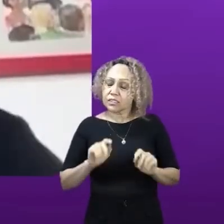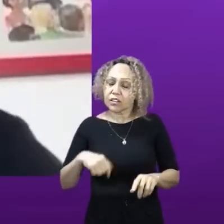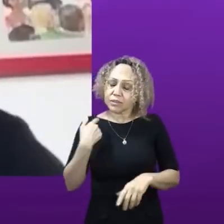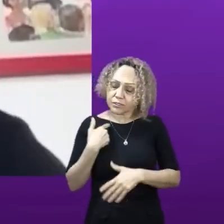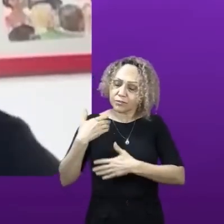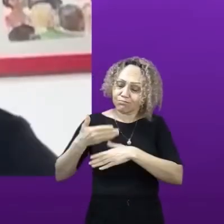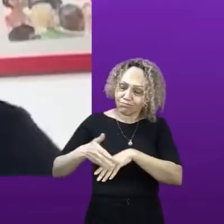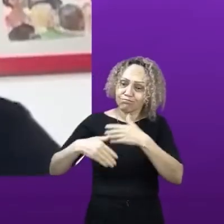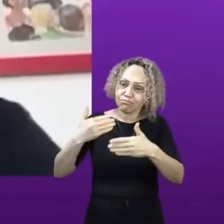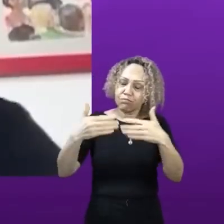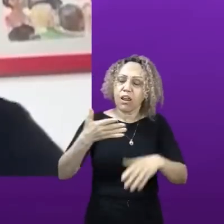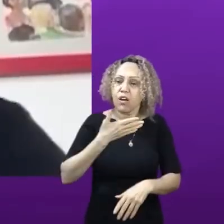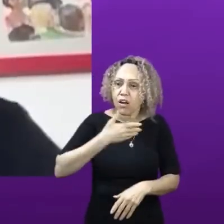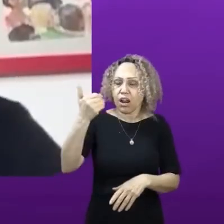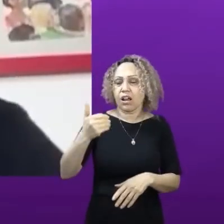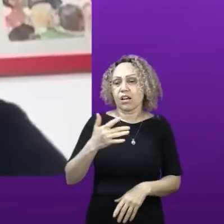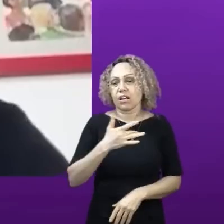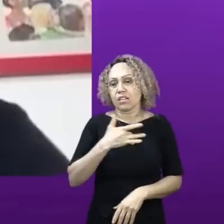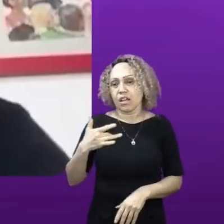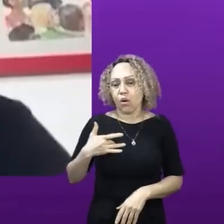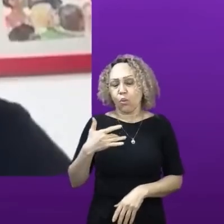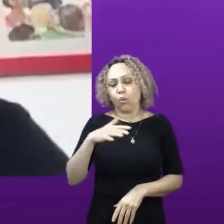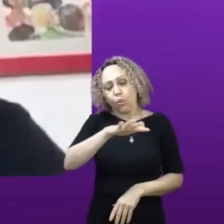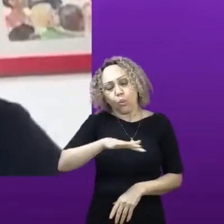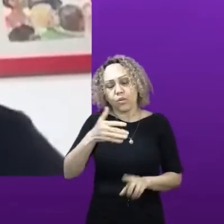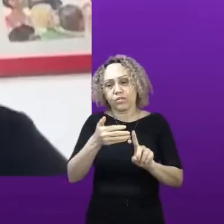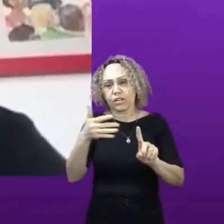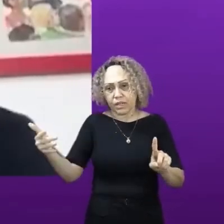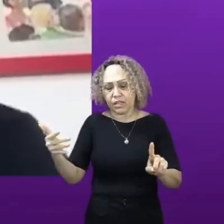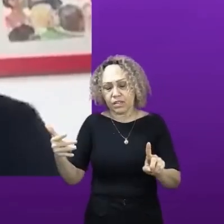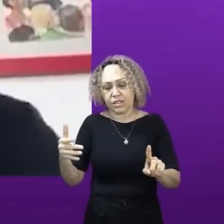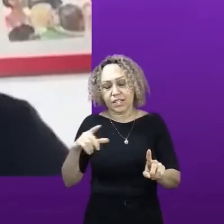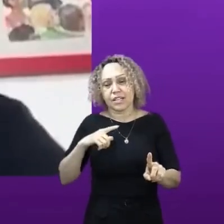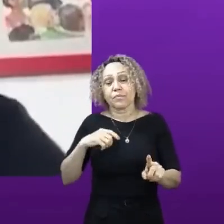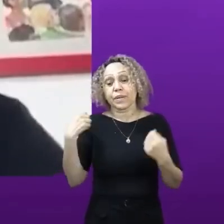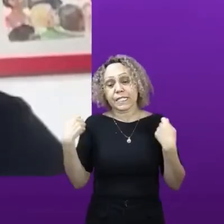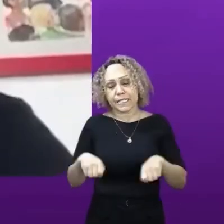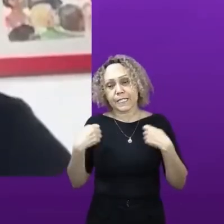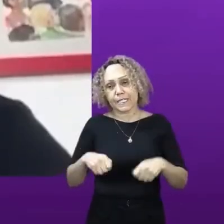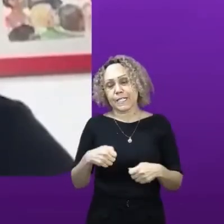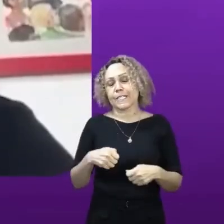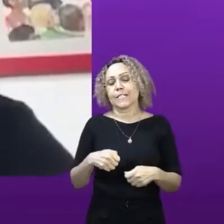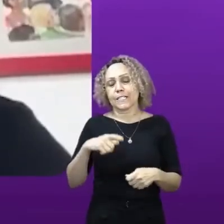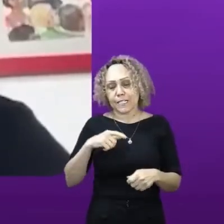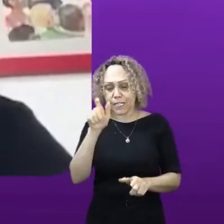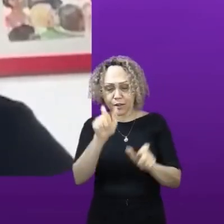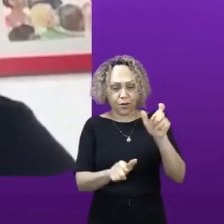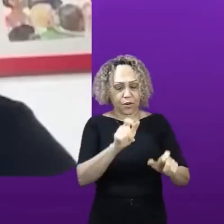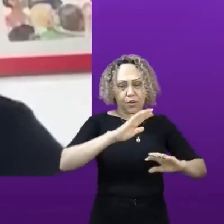sobre a questão da saúde pública LGBT, principalmente. A gente ter profissionais que saibam orientar essa